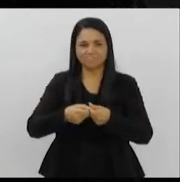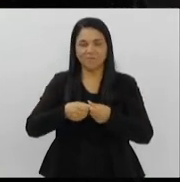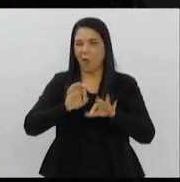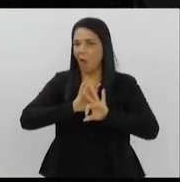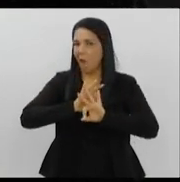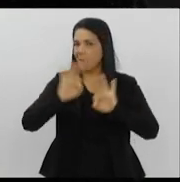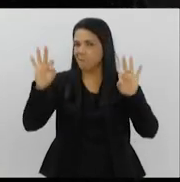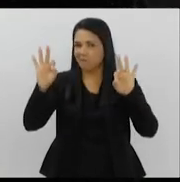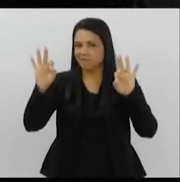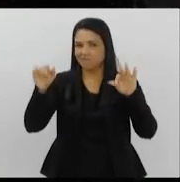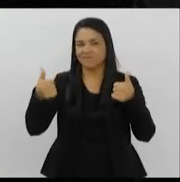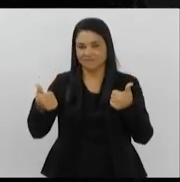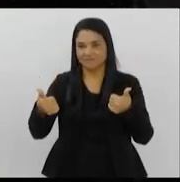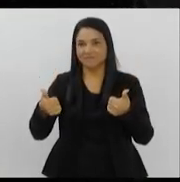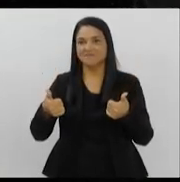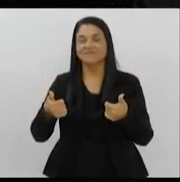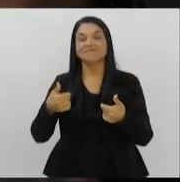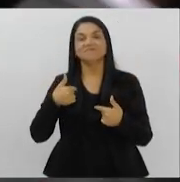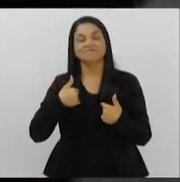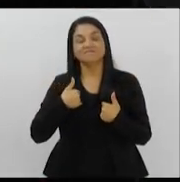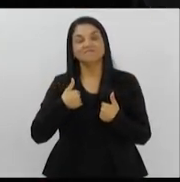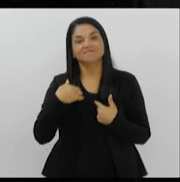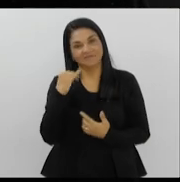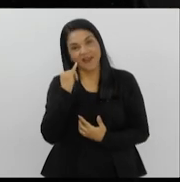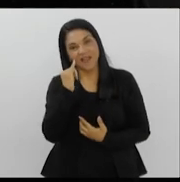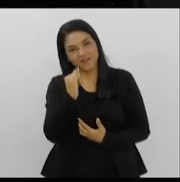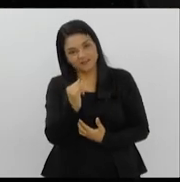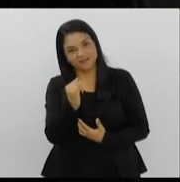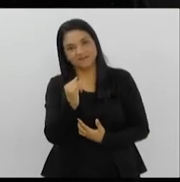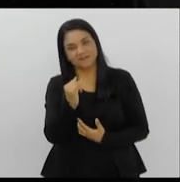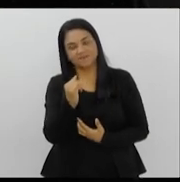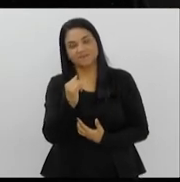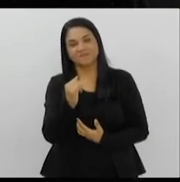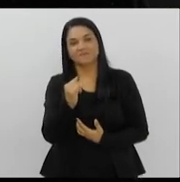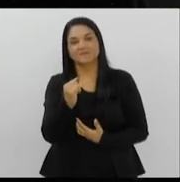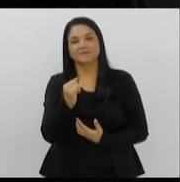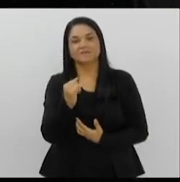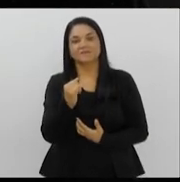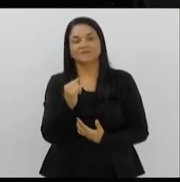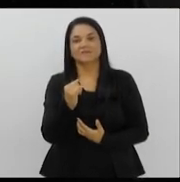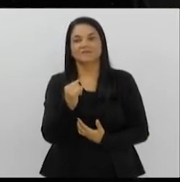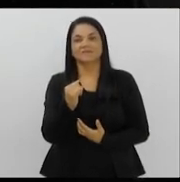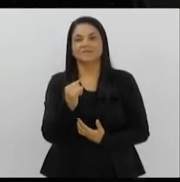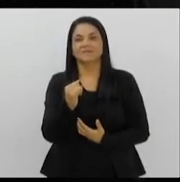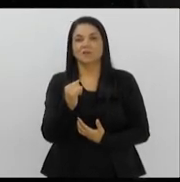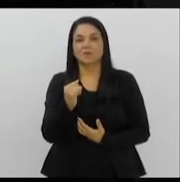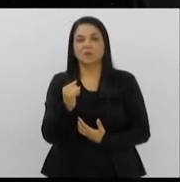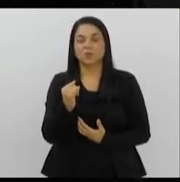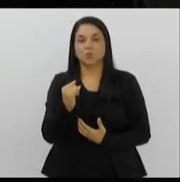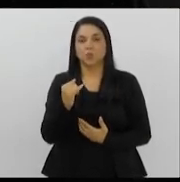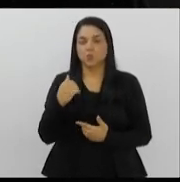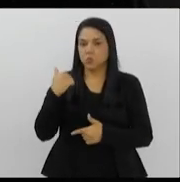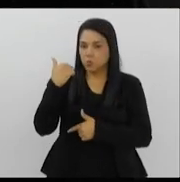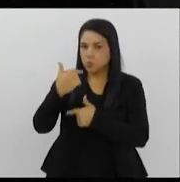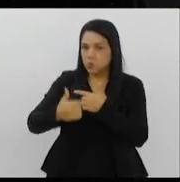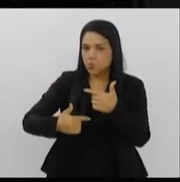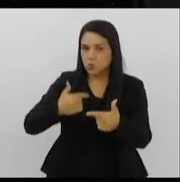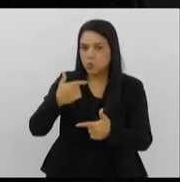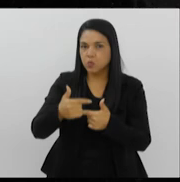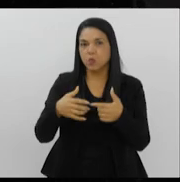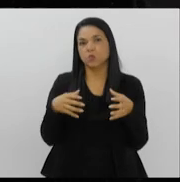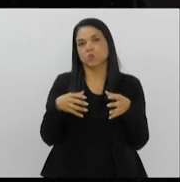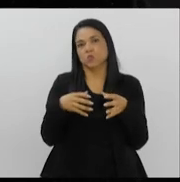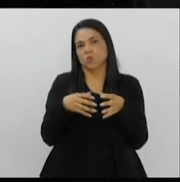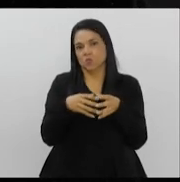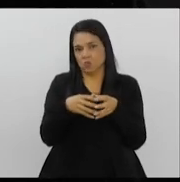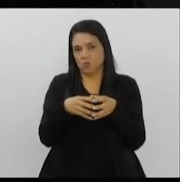espetacular. Então, queria assinalar não somente o desempenho da nossa delegação,